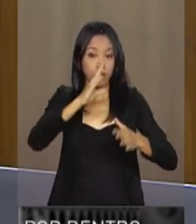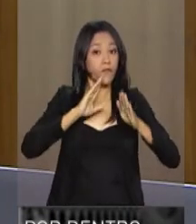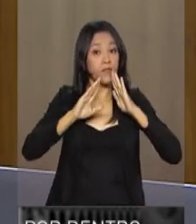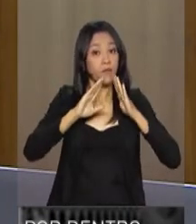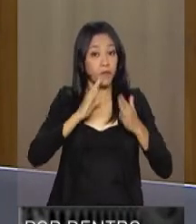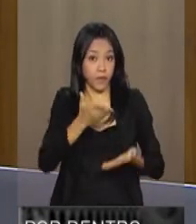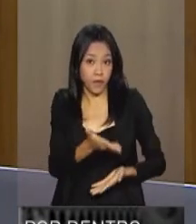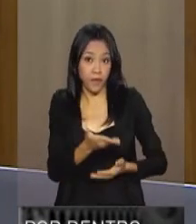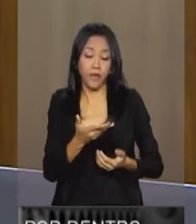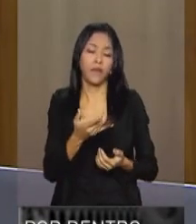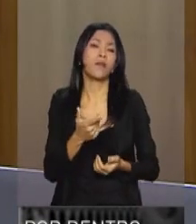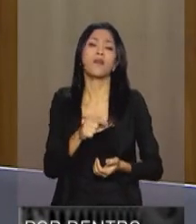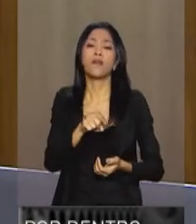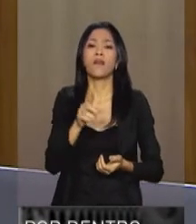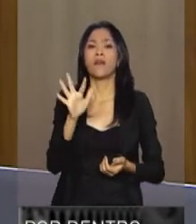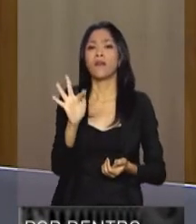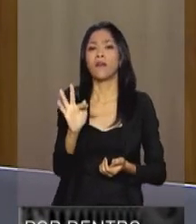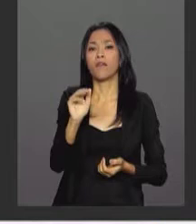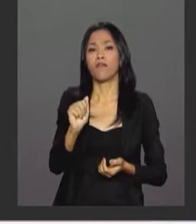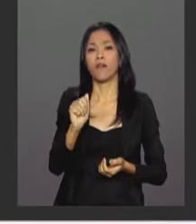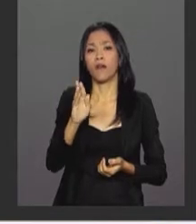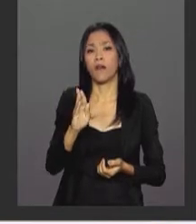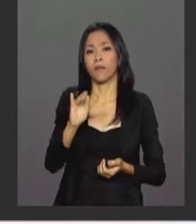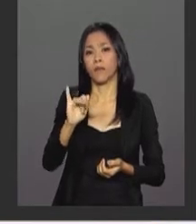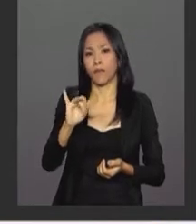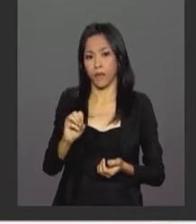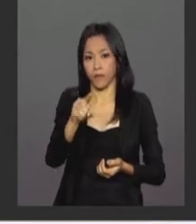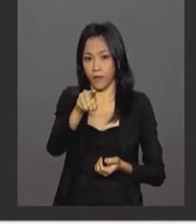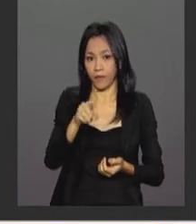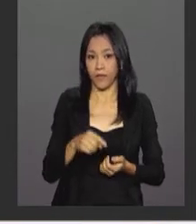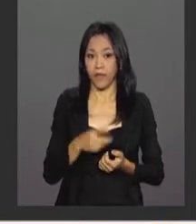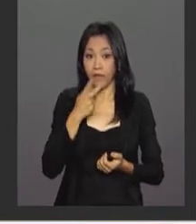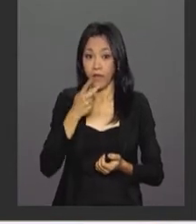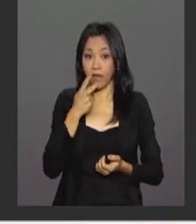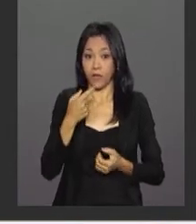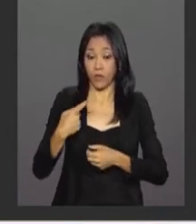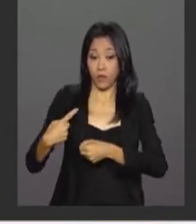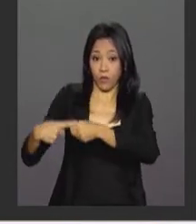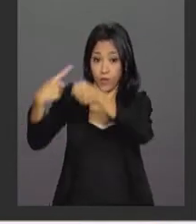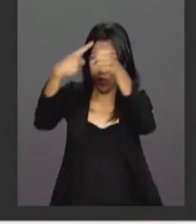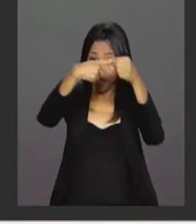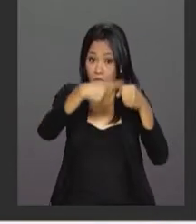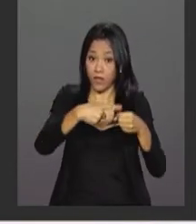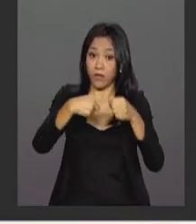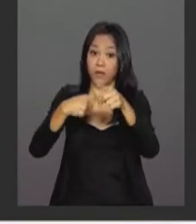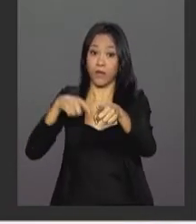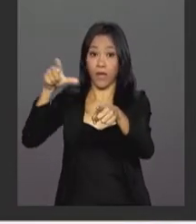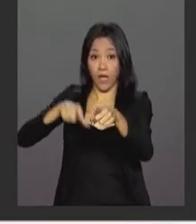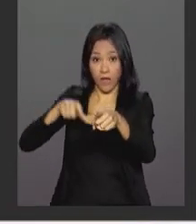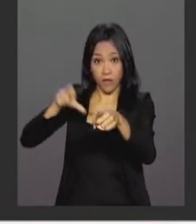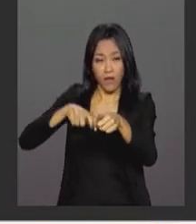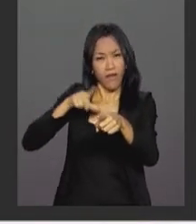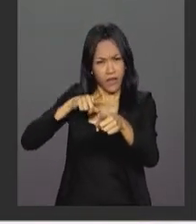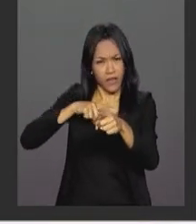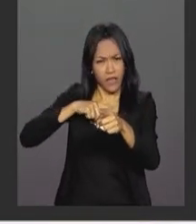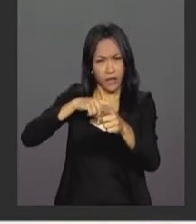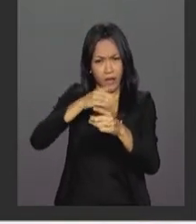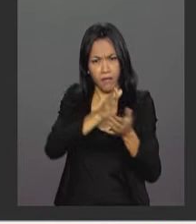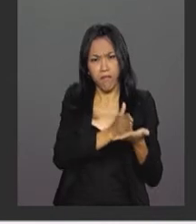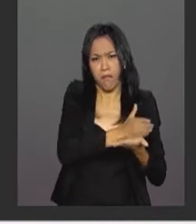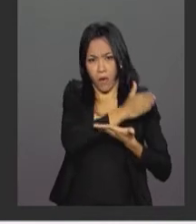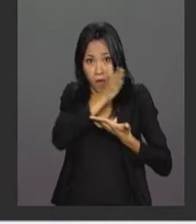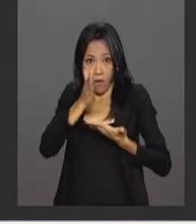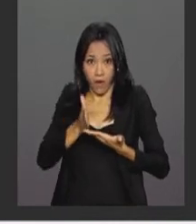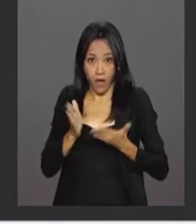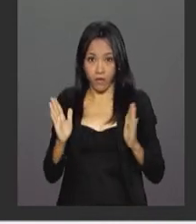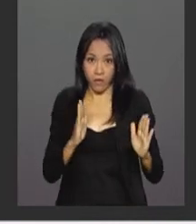ela fábio rossi bom dia ministro os municípios contemplados na primeira etapa do cartão reforma quanto os prazos prorrogados tendo em vista